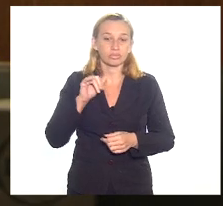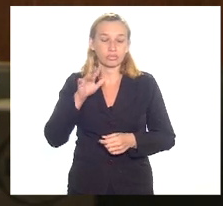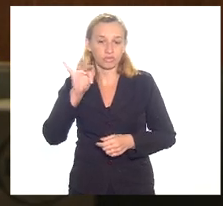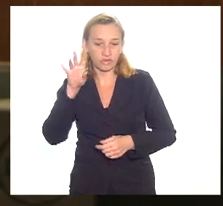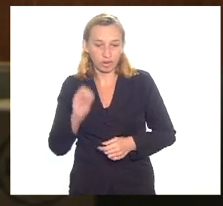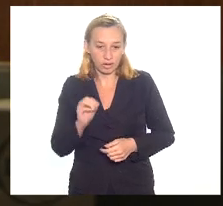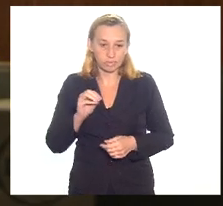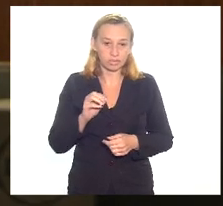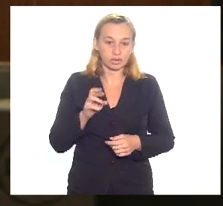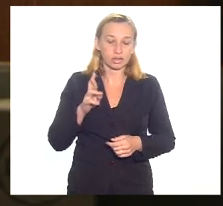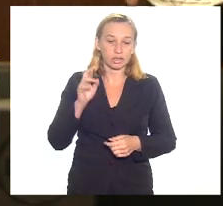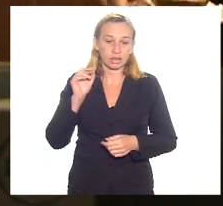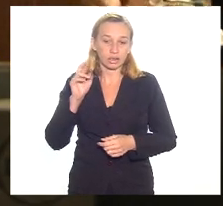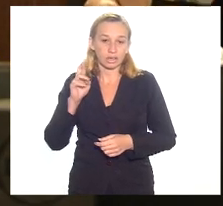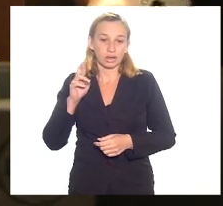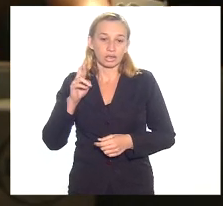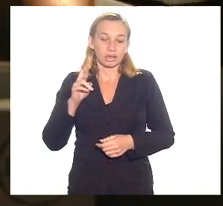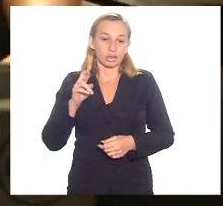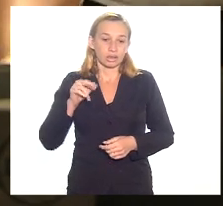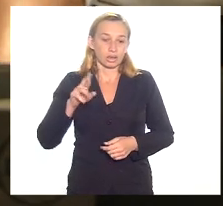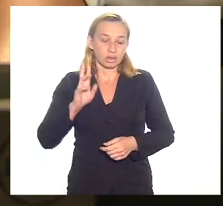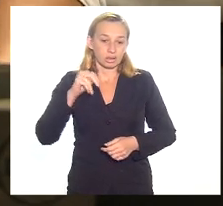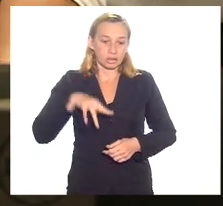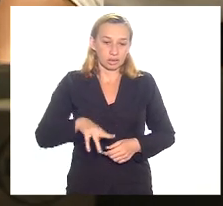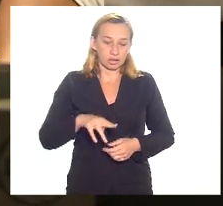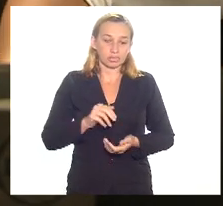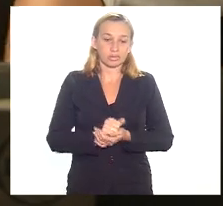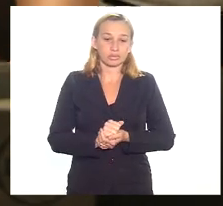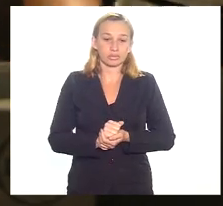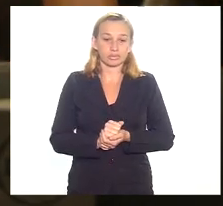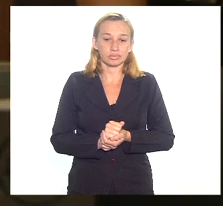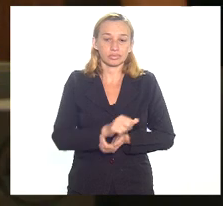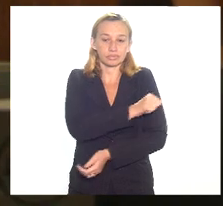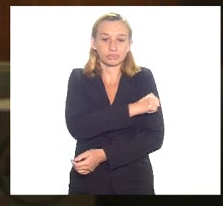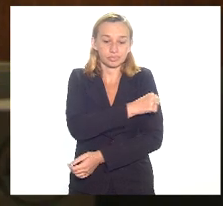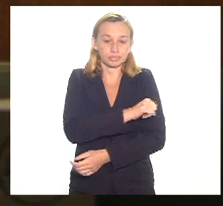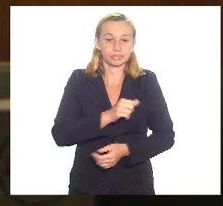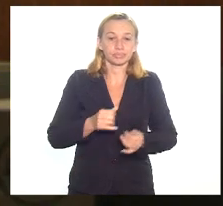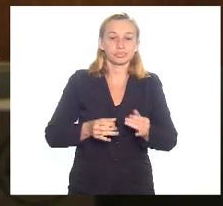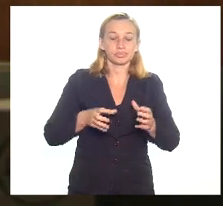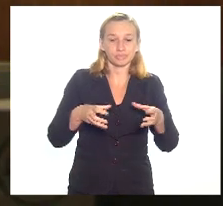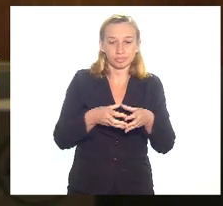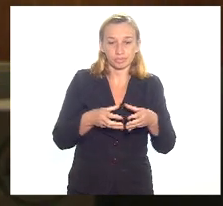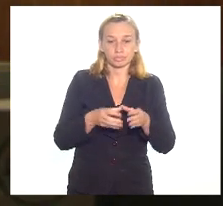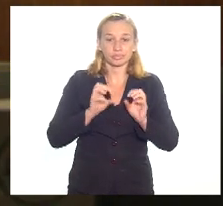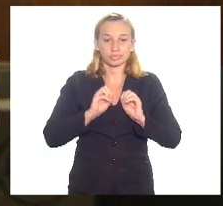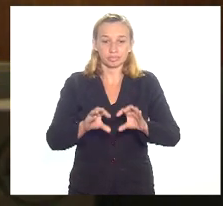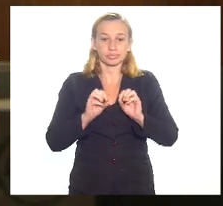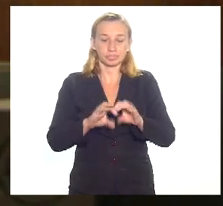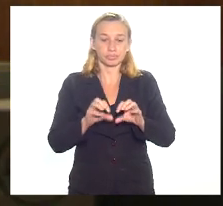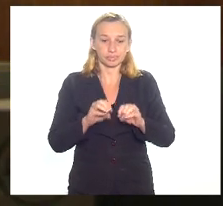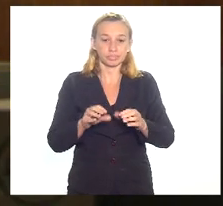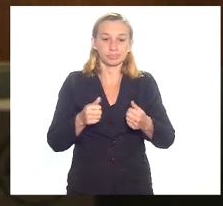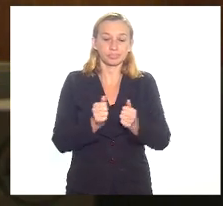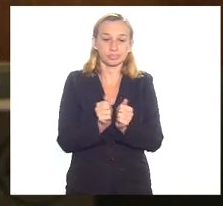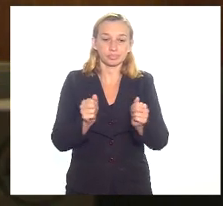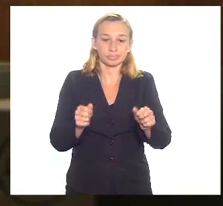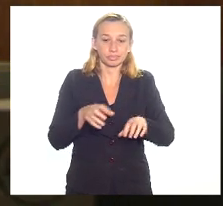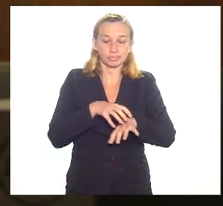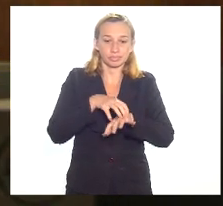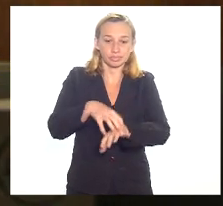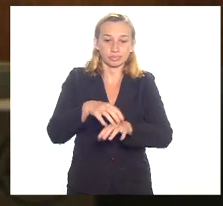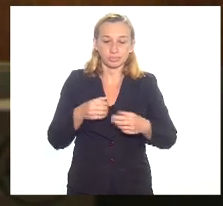Renan Ferreirinha e enfermeira Rejane. Pendendo de pareceres das Comissões de Constituição e Justiça, de Educação e de Transporte, as emendas